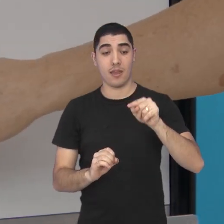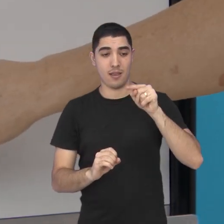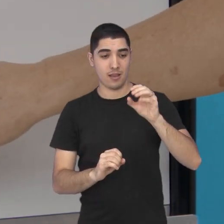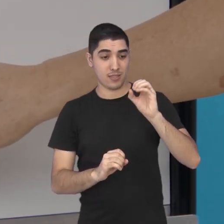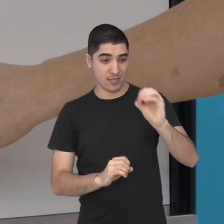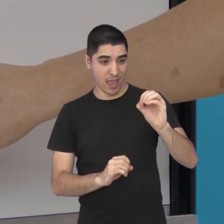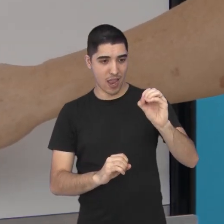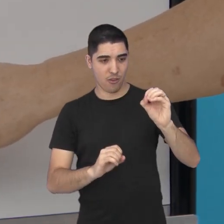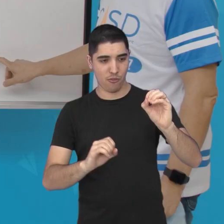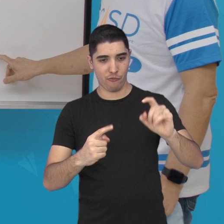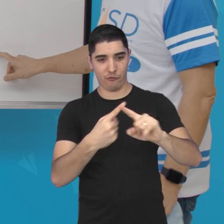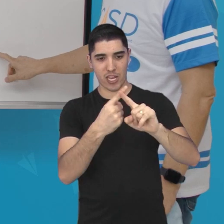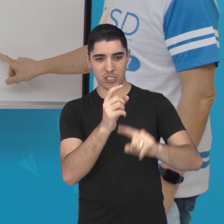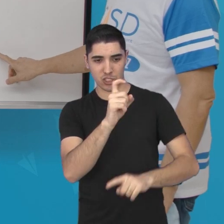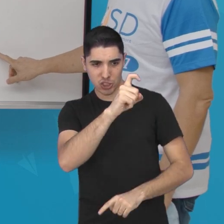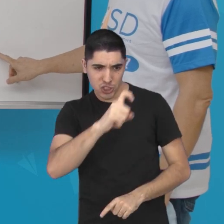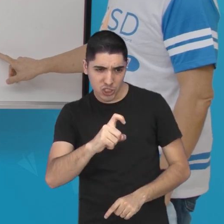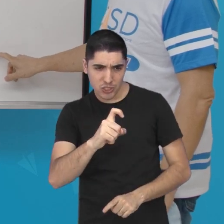é 6.